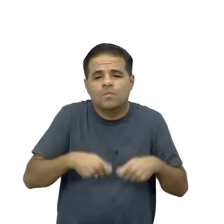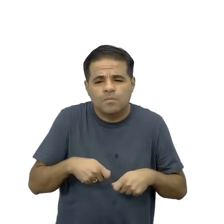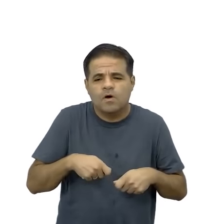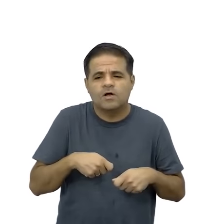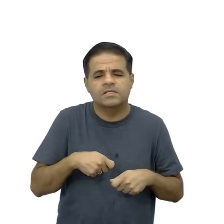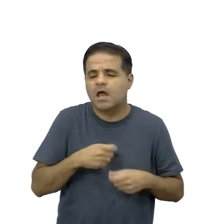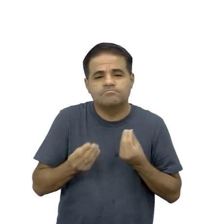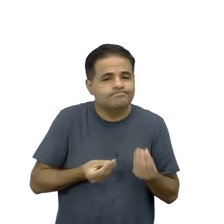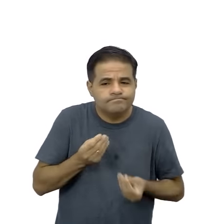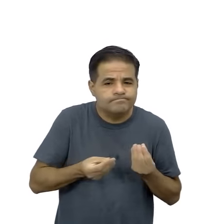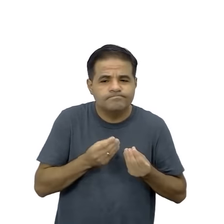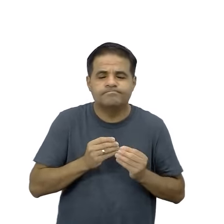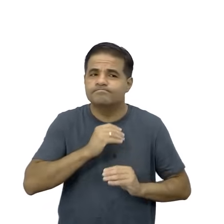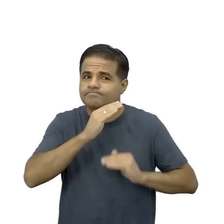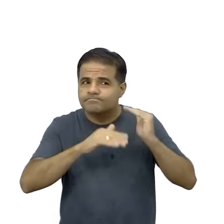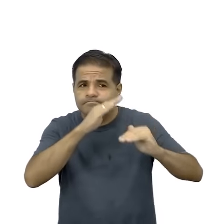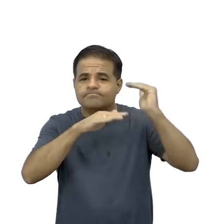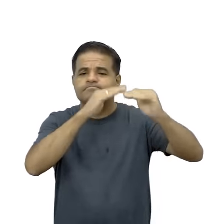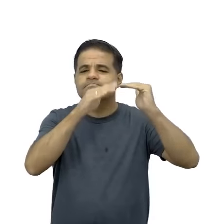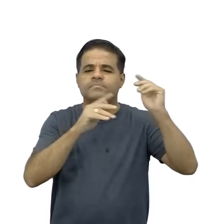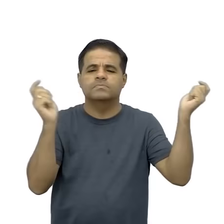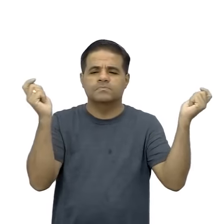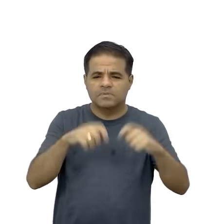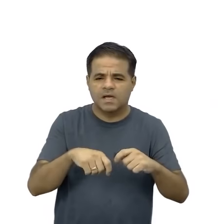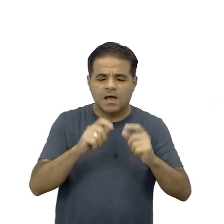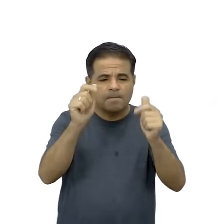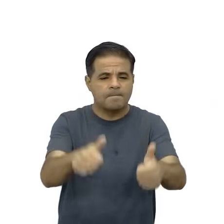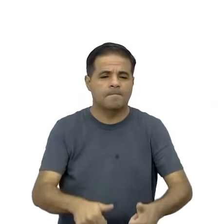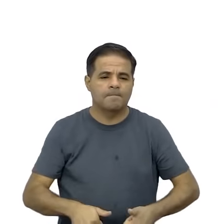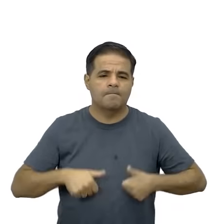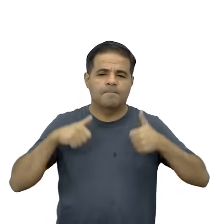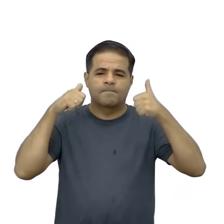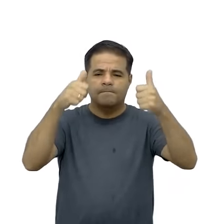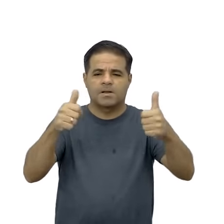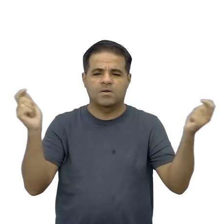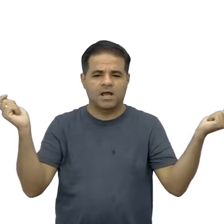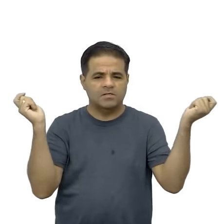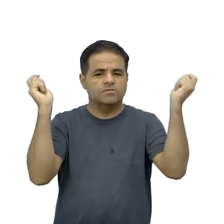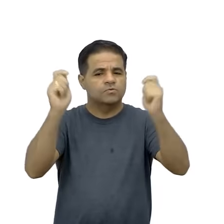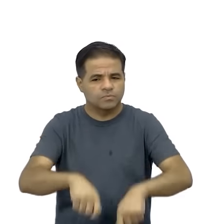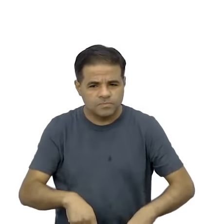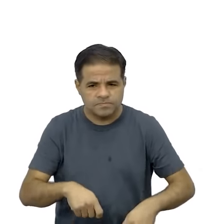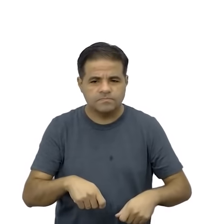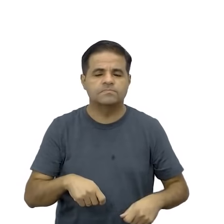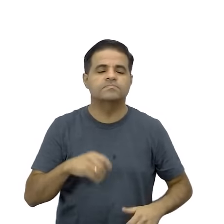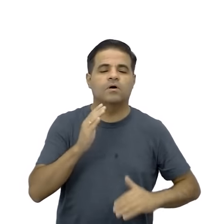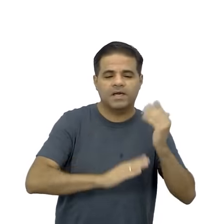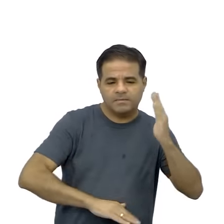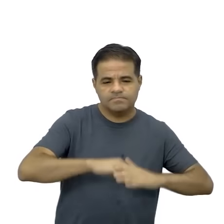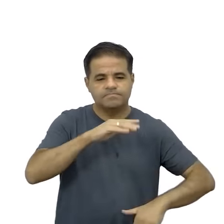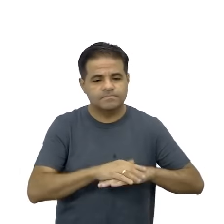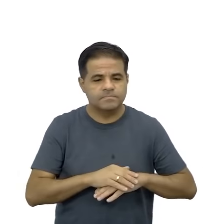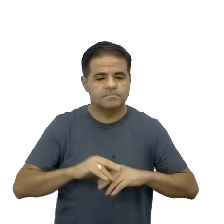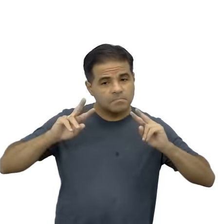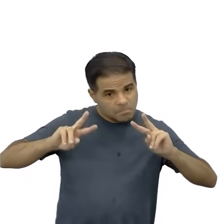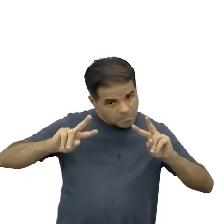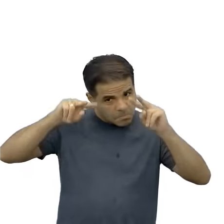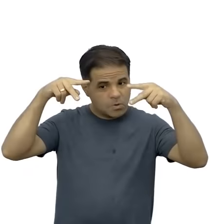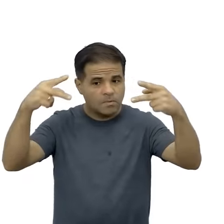podem subir esses degraus, como é que eles podem melhorar, né, essa condição de promoção